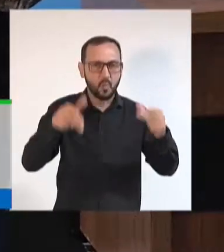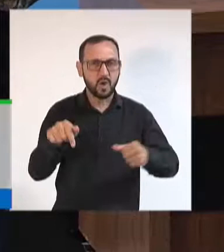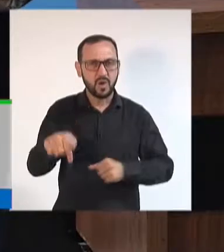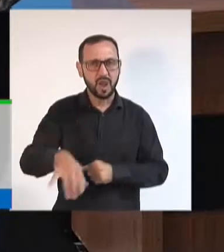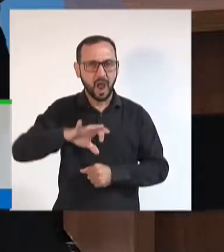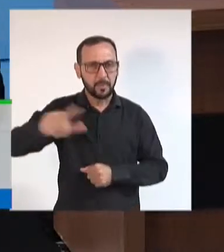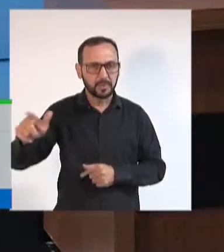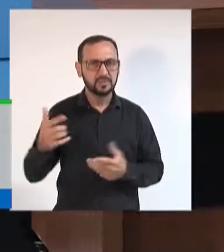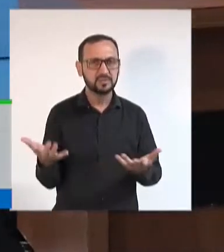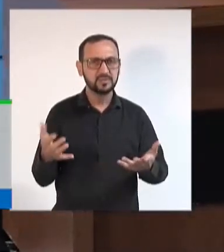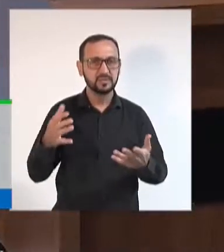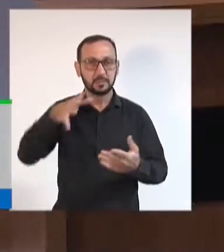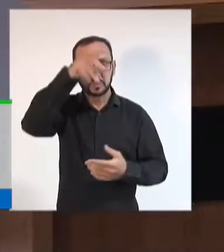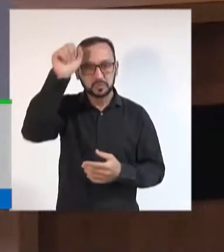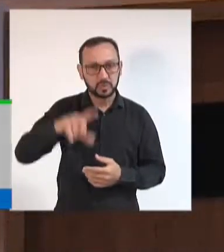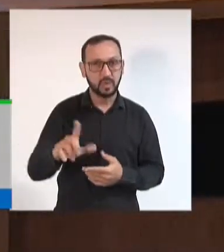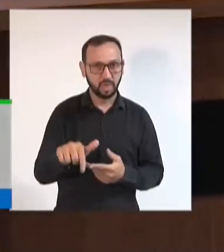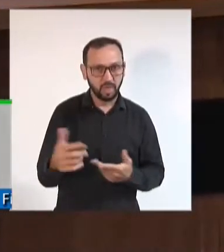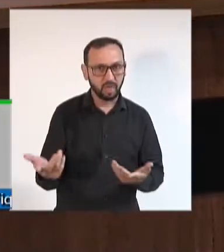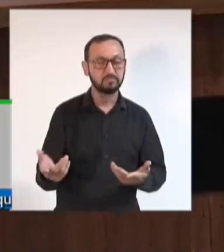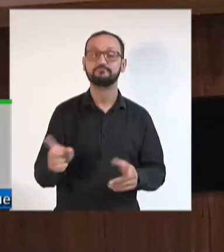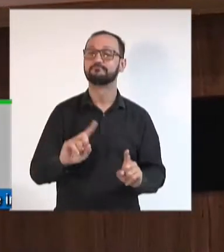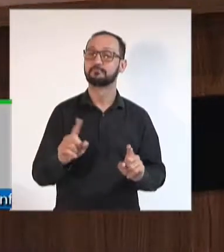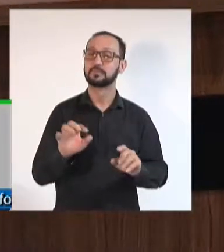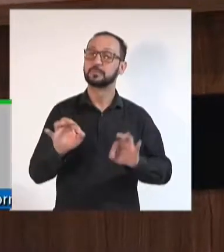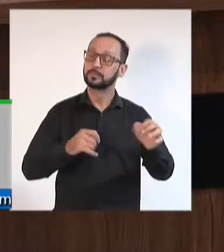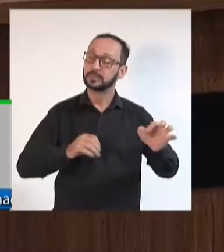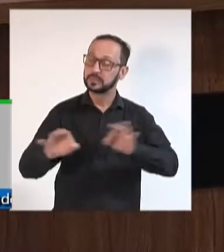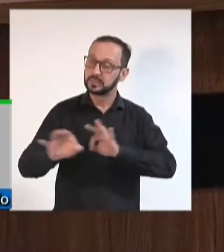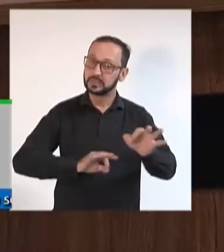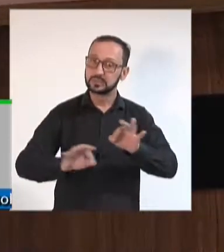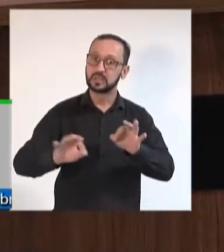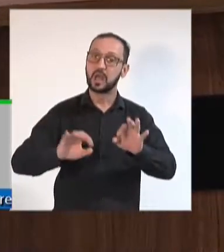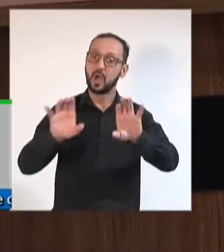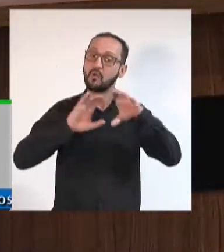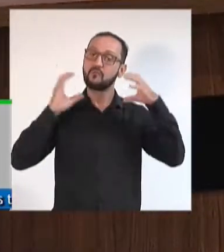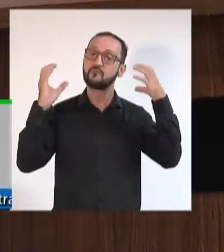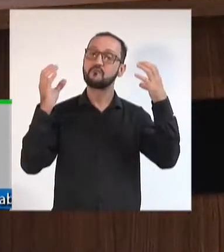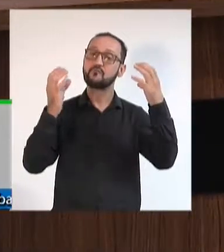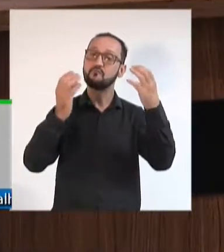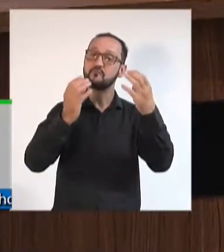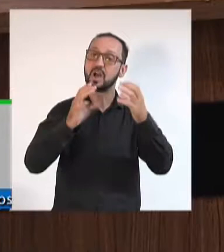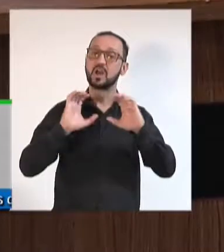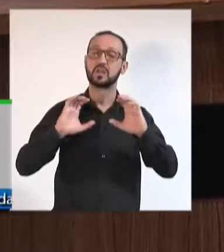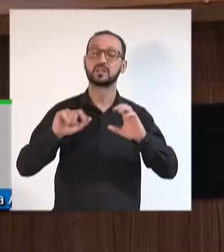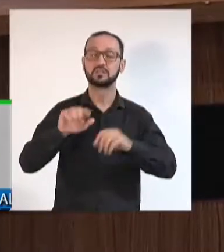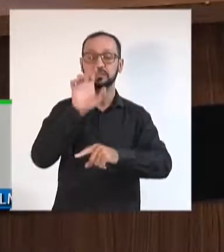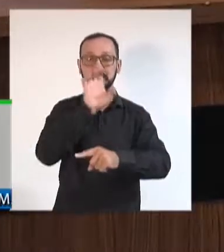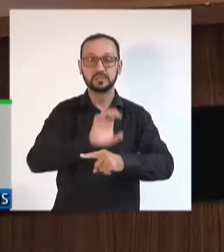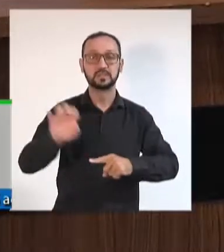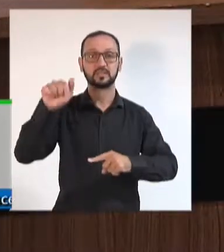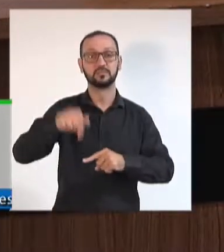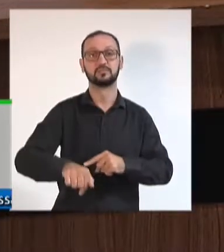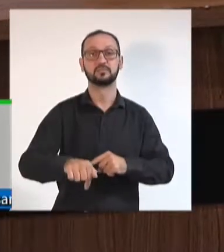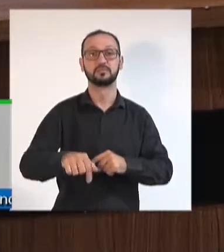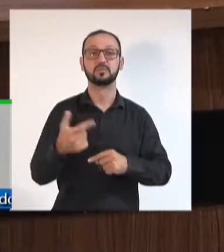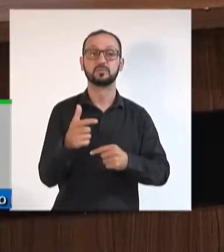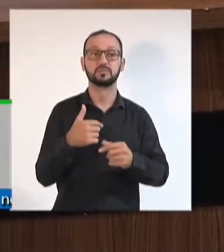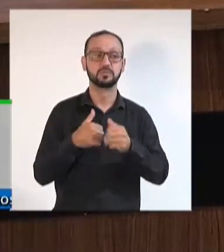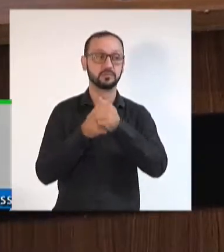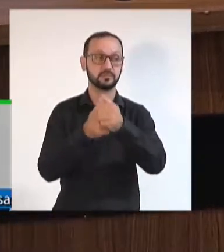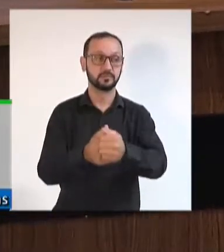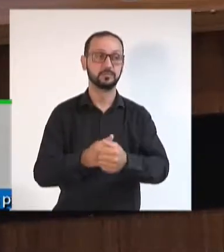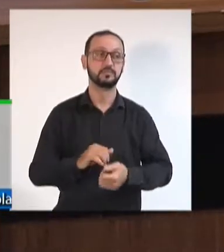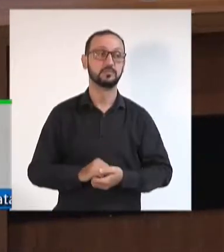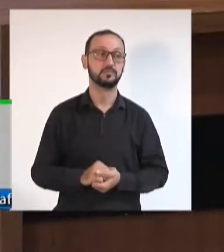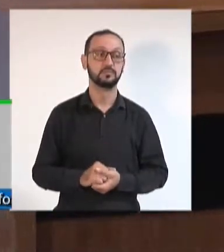daqui? Então, se não é realizada a conferência estadual aqui, eu não consigo tirar as diretrizes daqui.